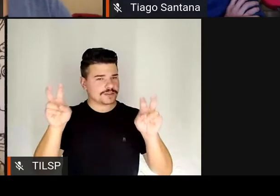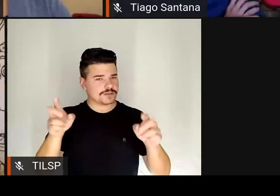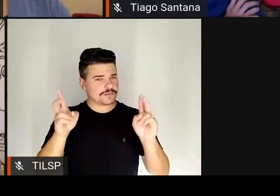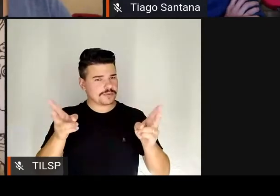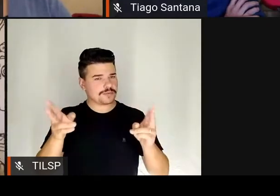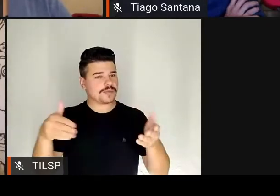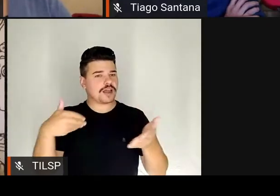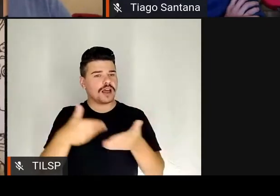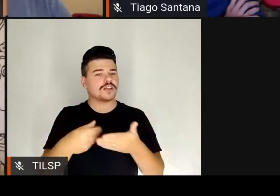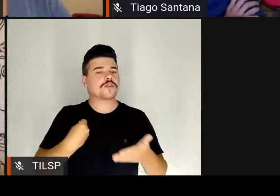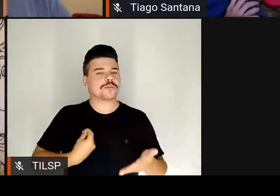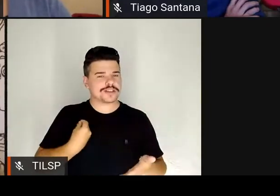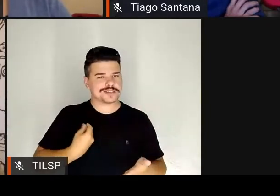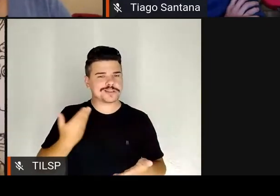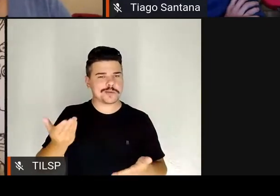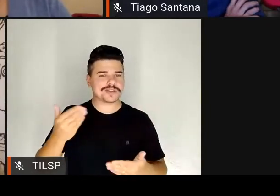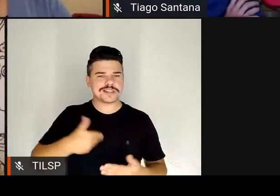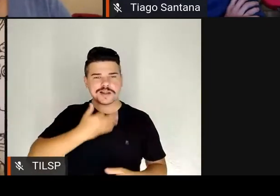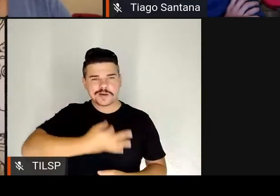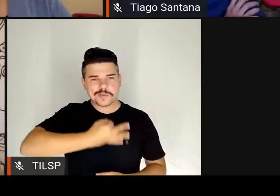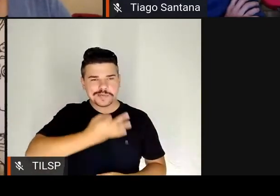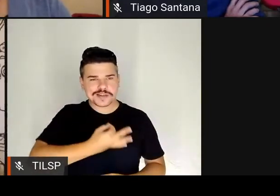essas considerações.